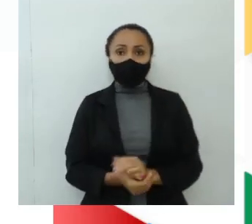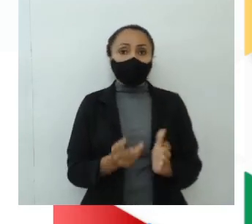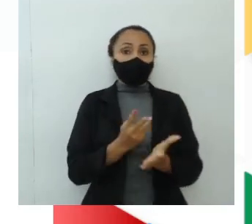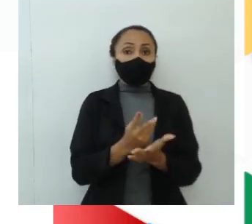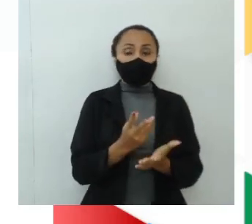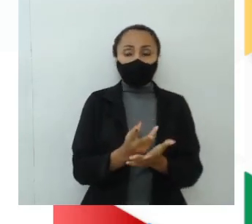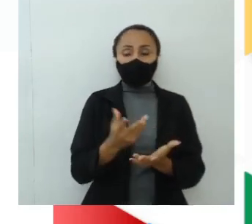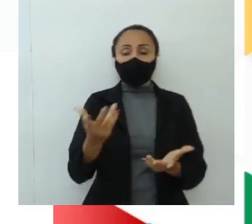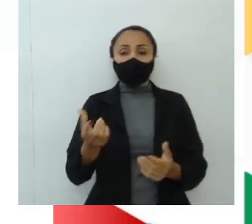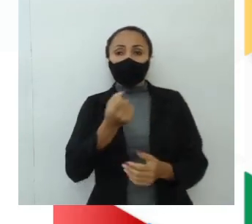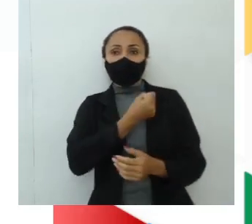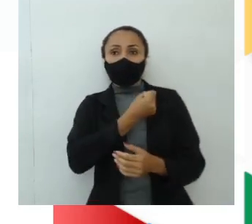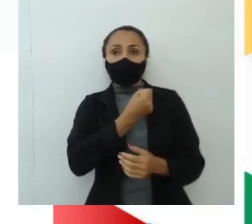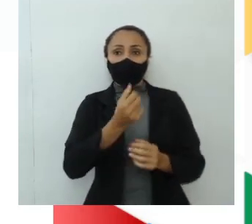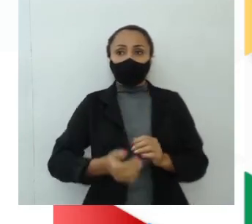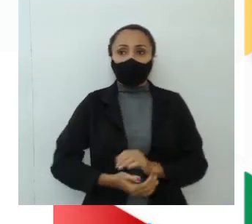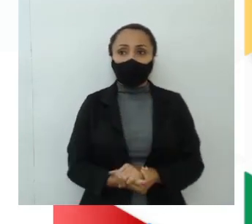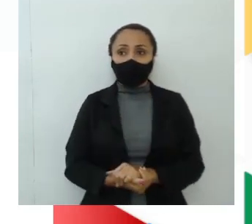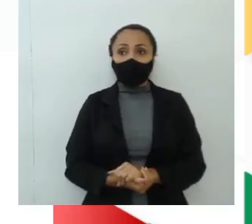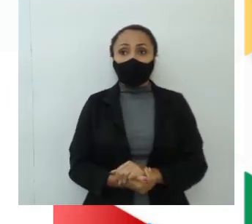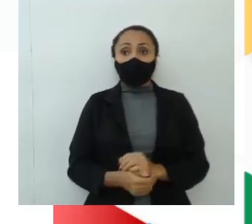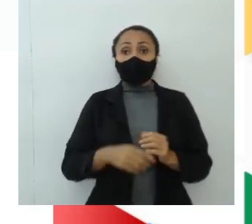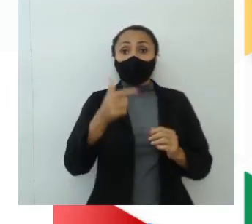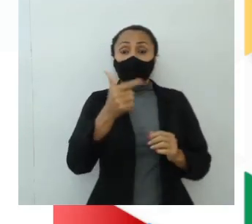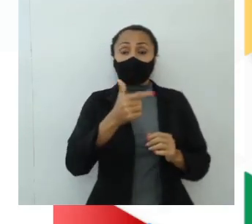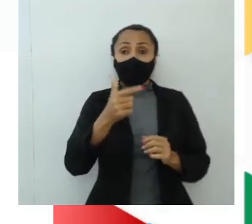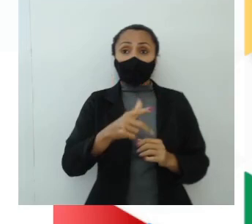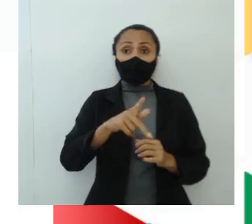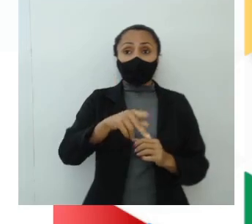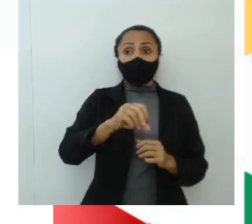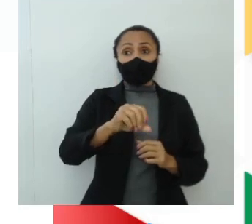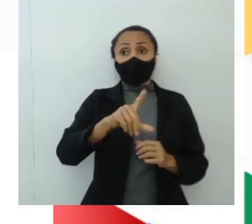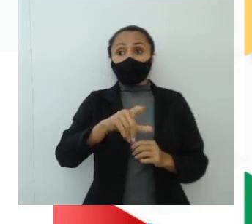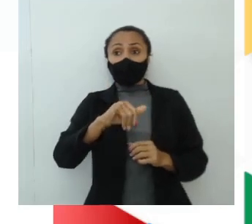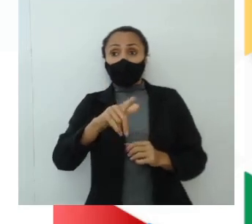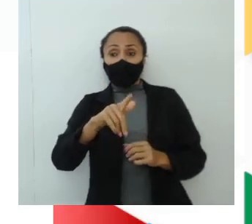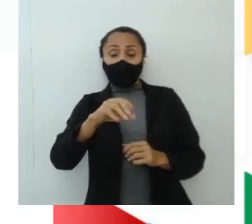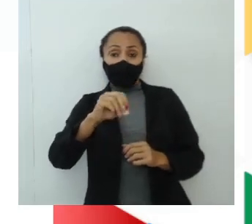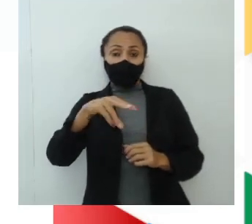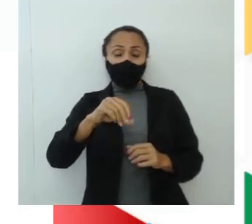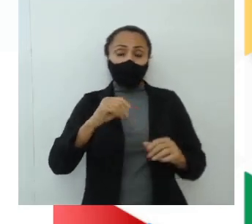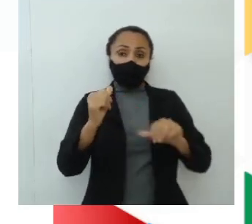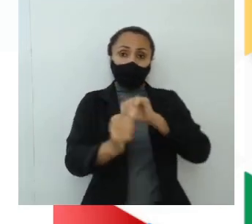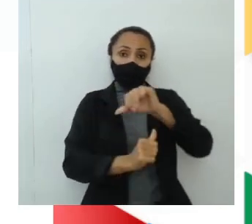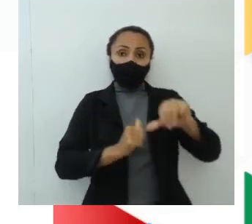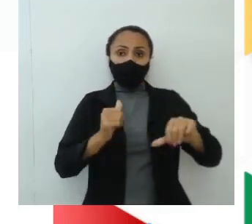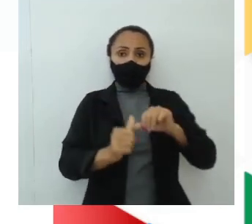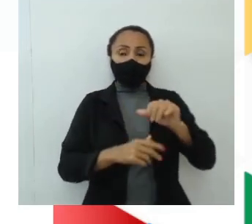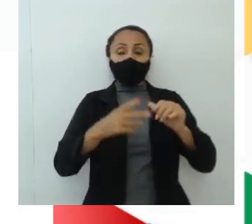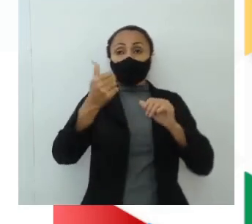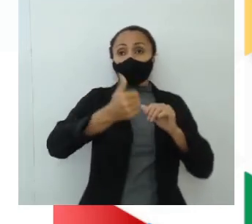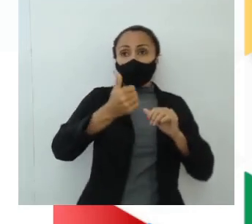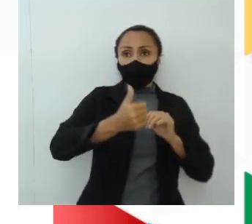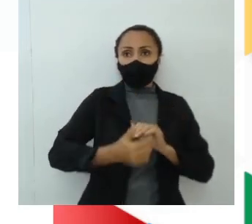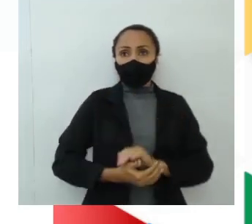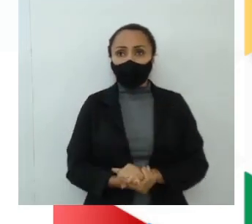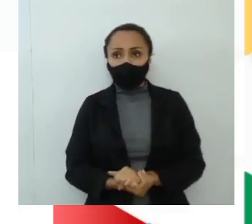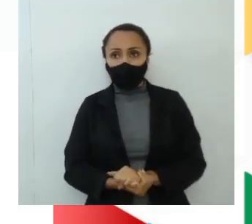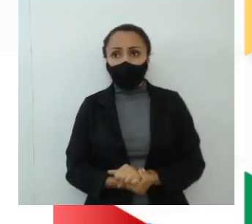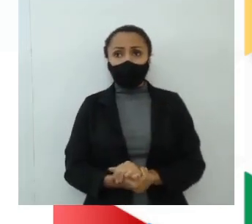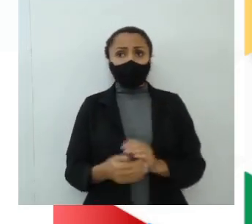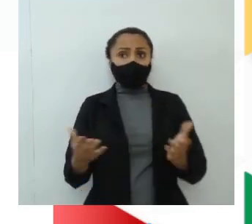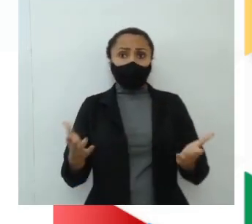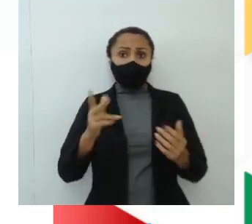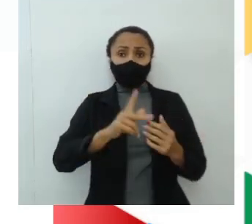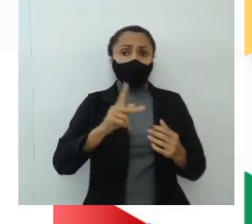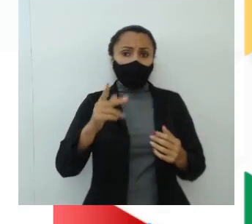não nulo, obtemos um segundo polígono, que é a transformação no plano do primeiro. Que isso, professor?